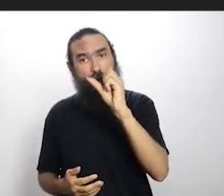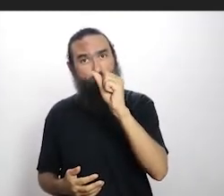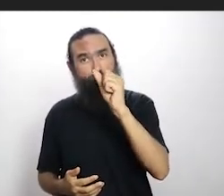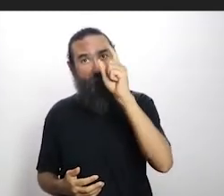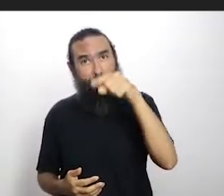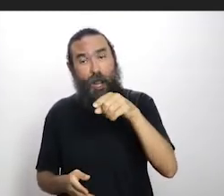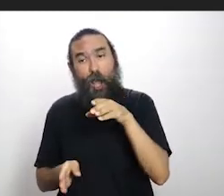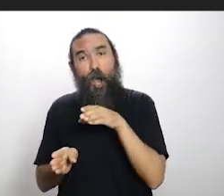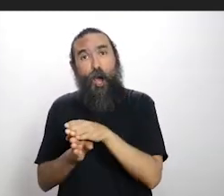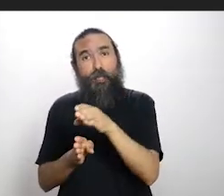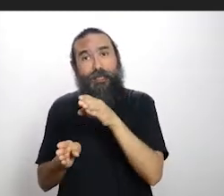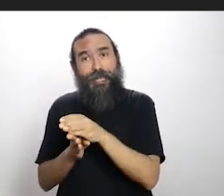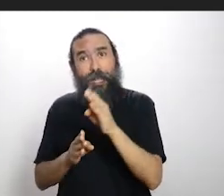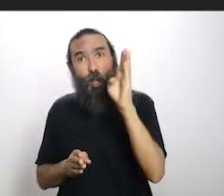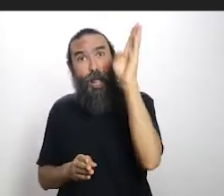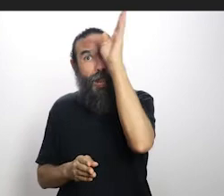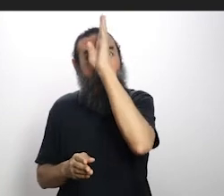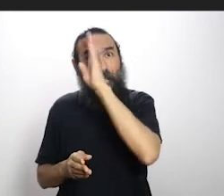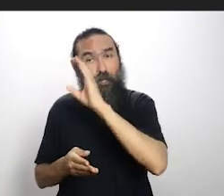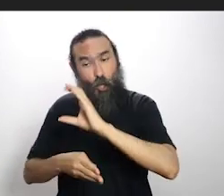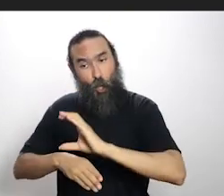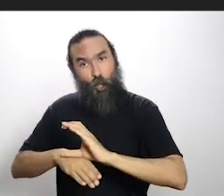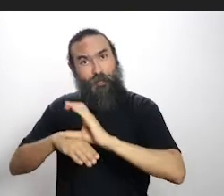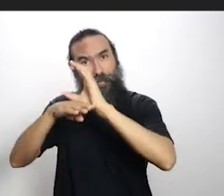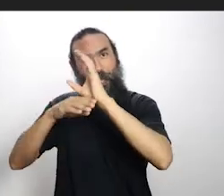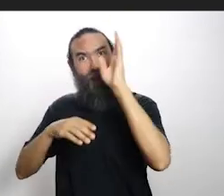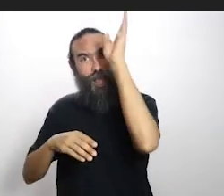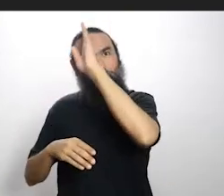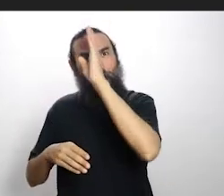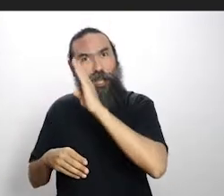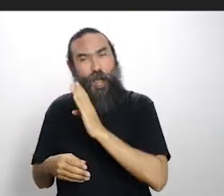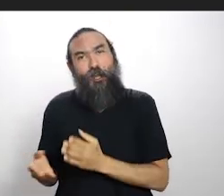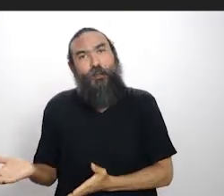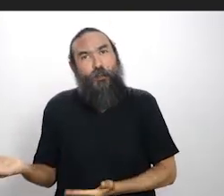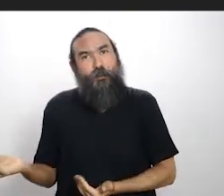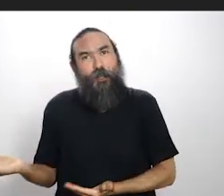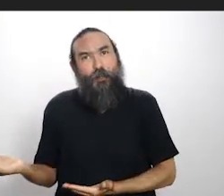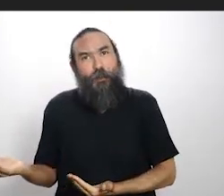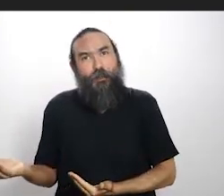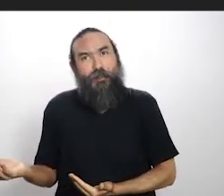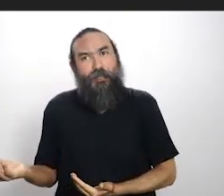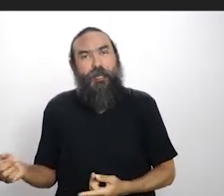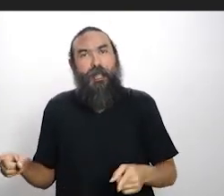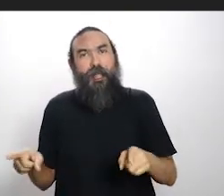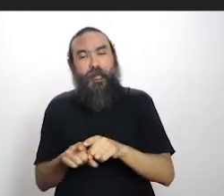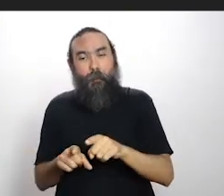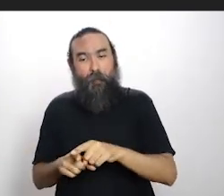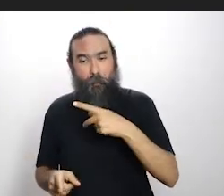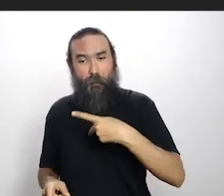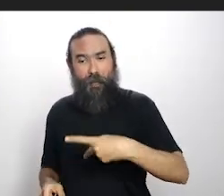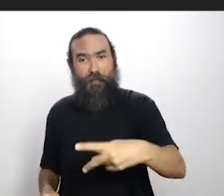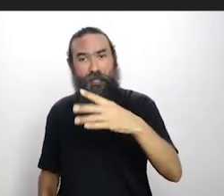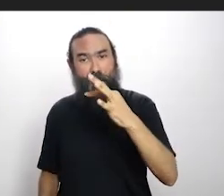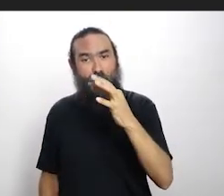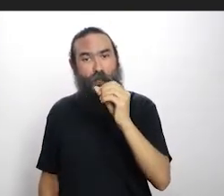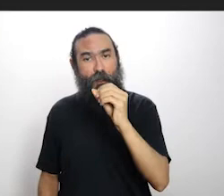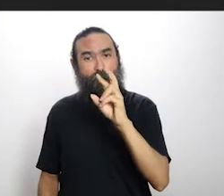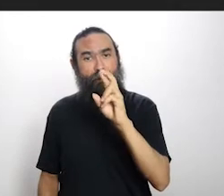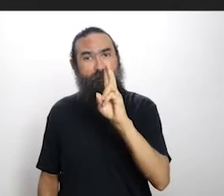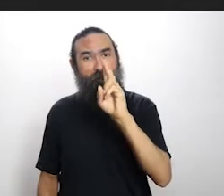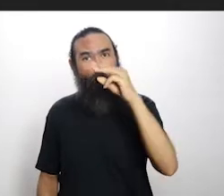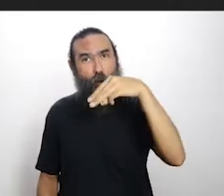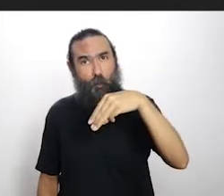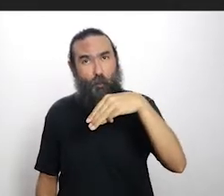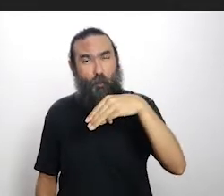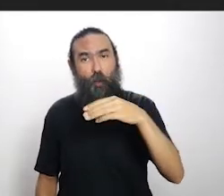de Juventude e presidente do Fórum de Comunidades dos Países de Língua Portuguesa. Com você,